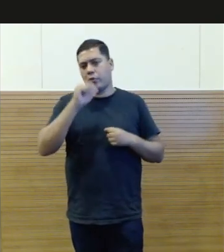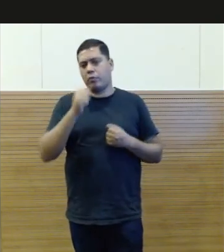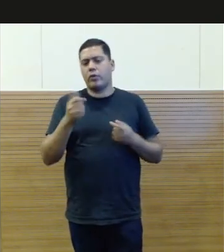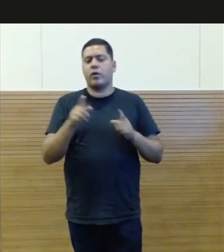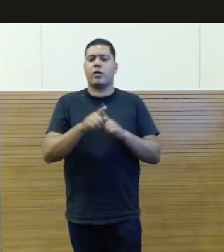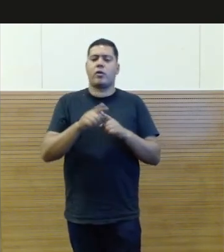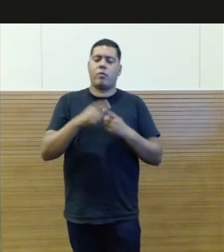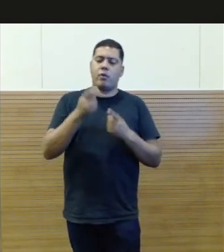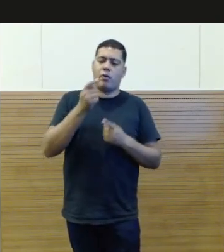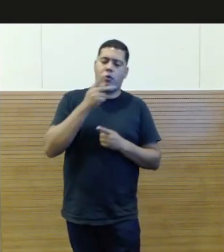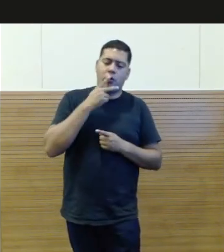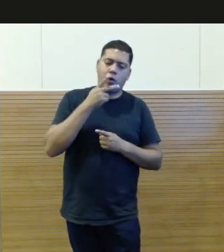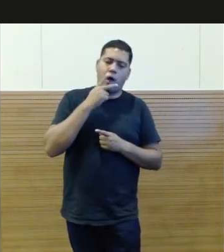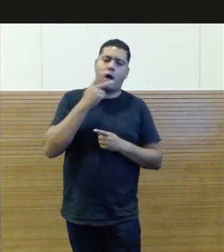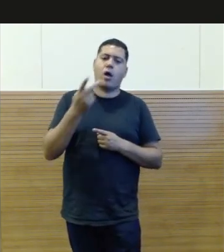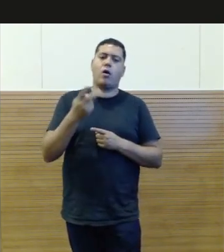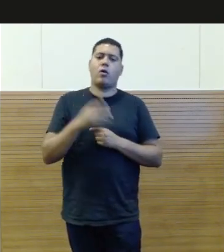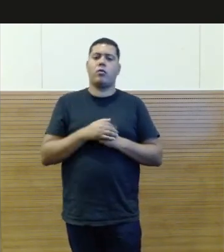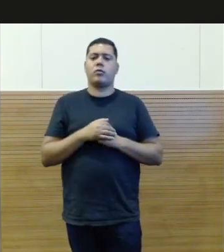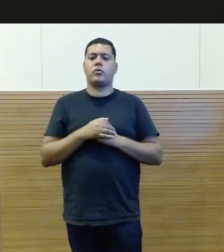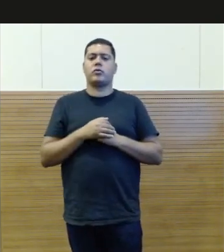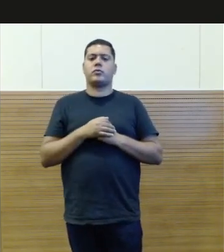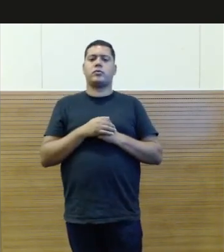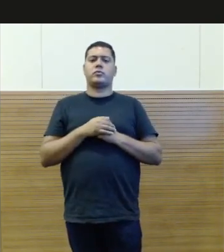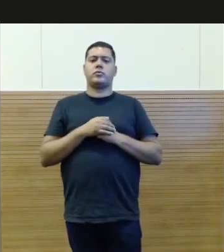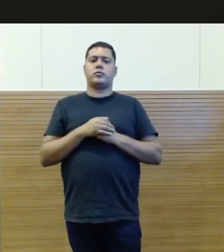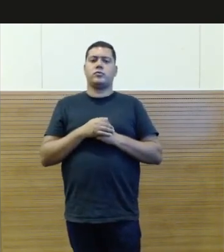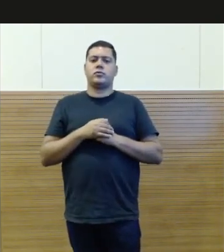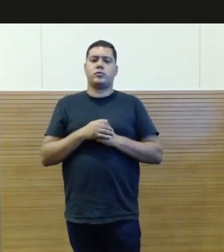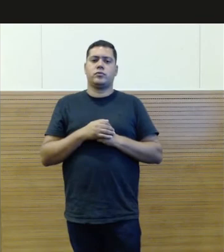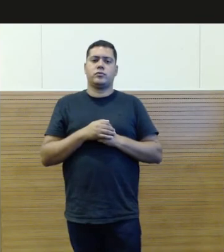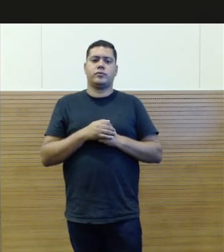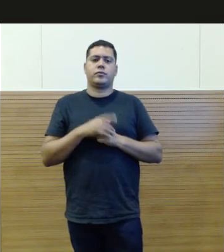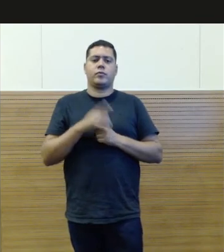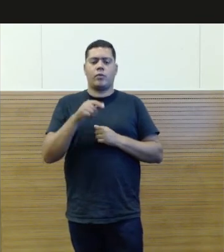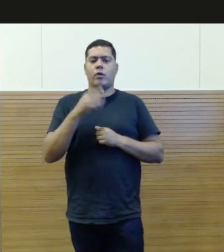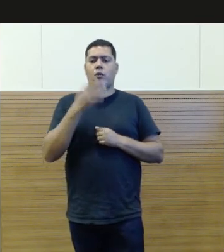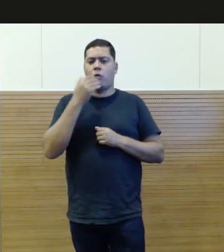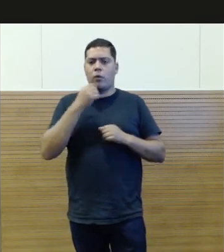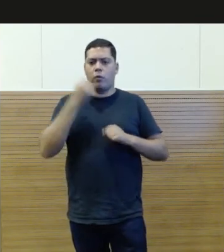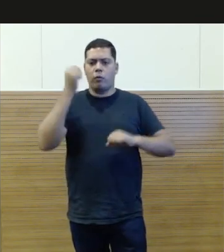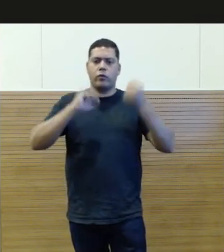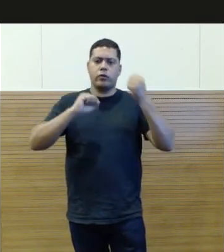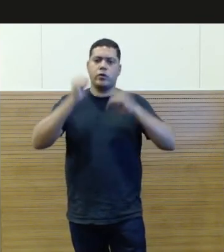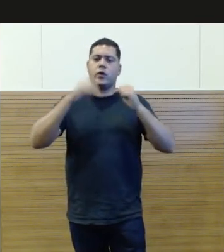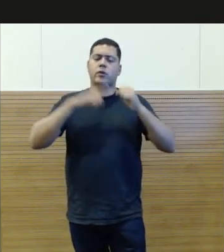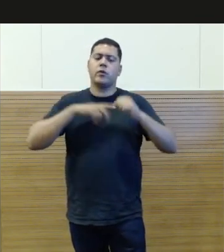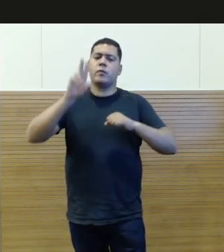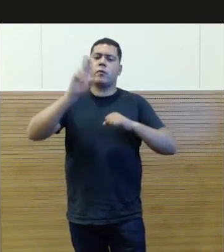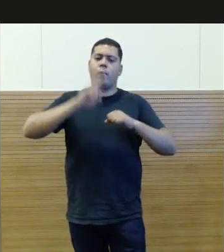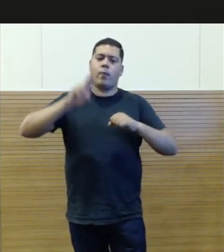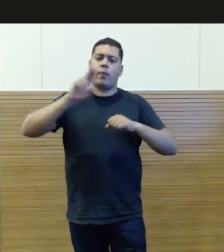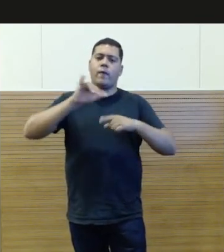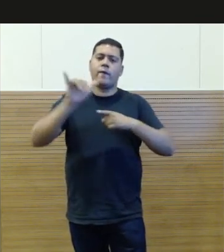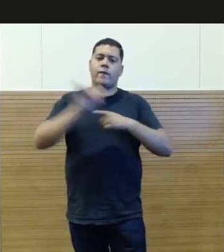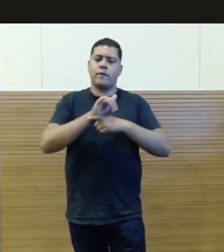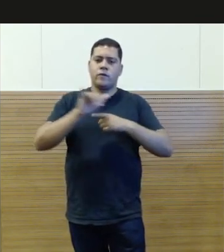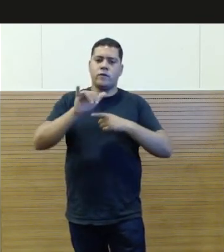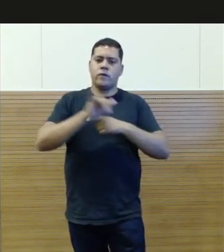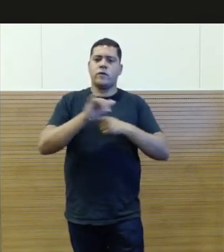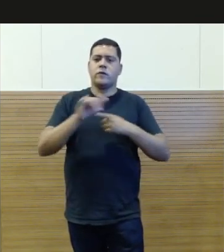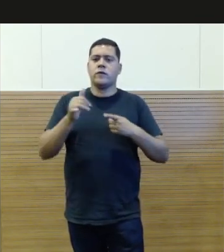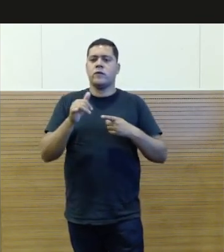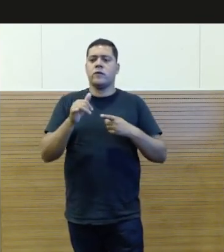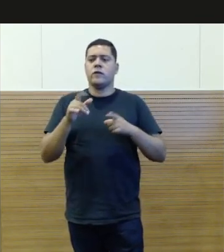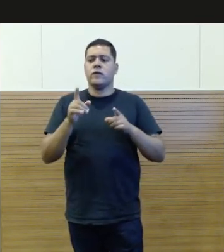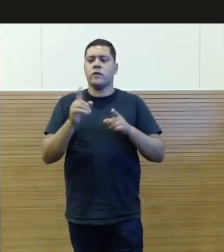também tentou, né, mas as indústrias de ultraprocessados têm utilizado a estratégia de promoção cruzada, que